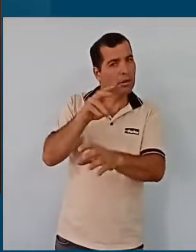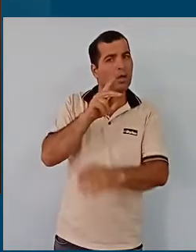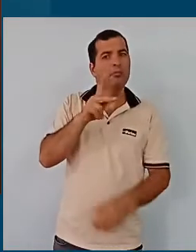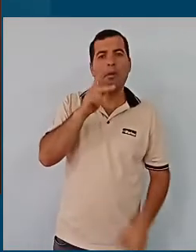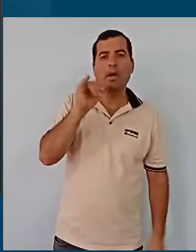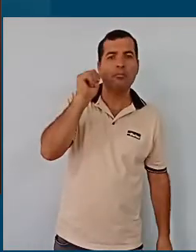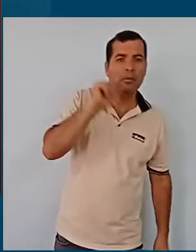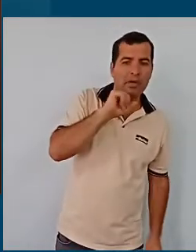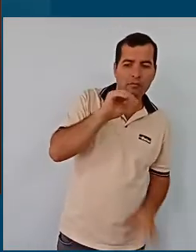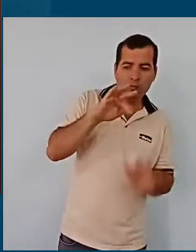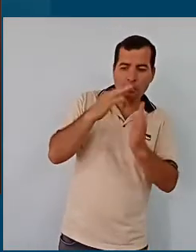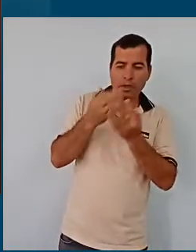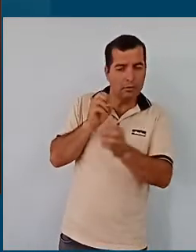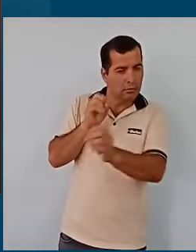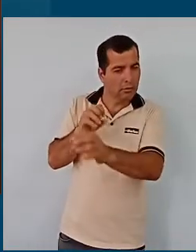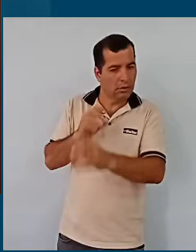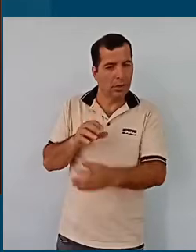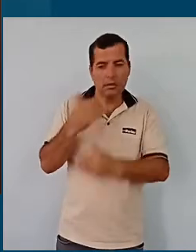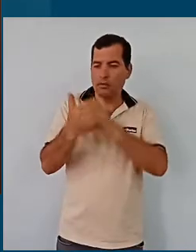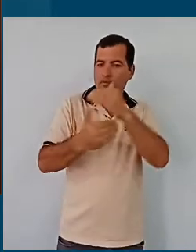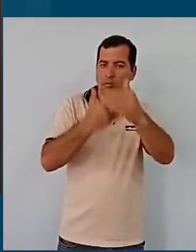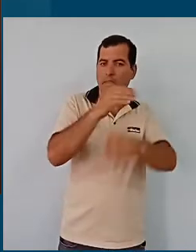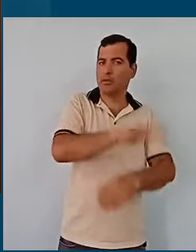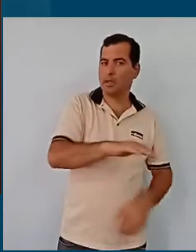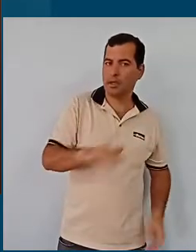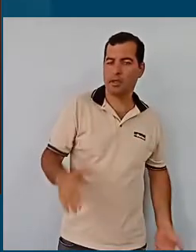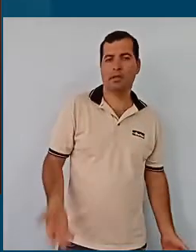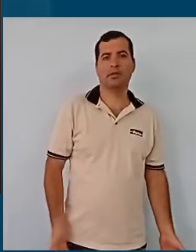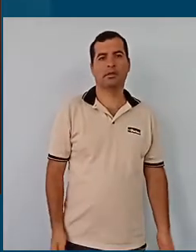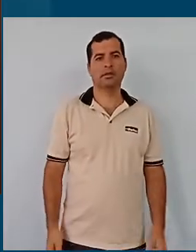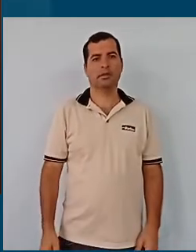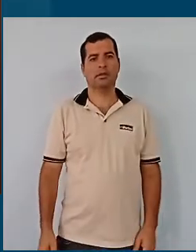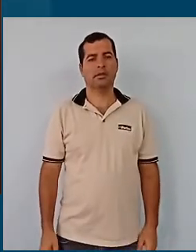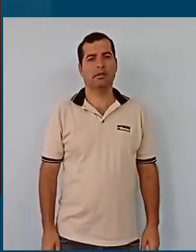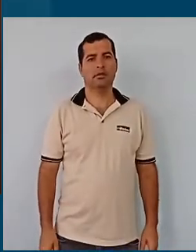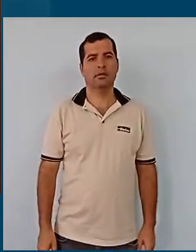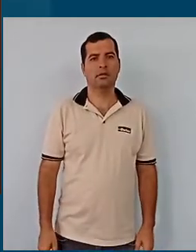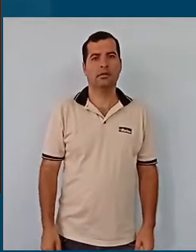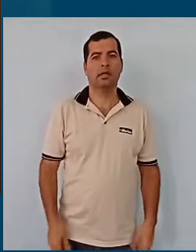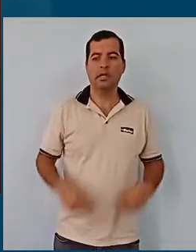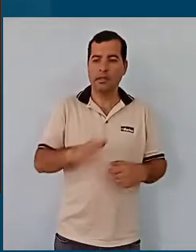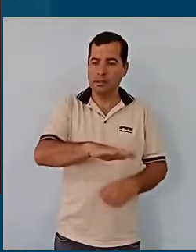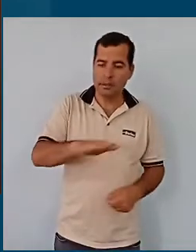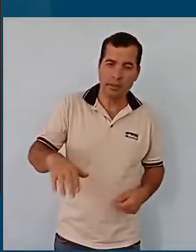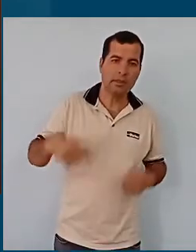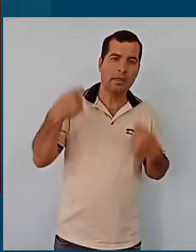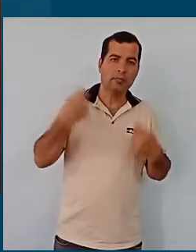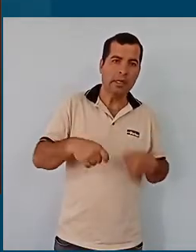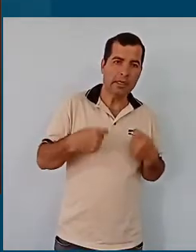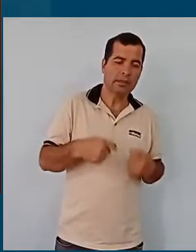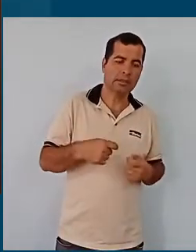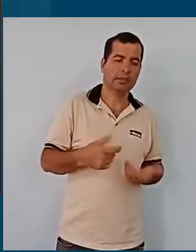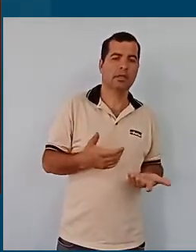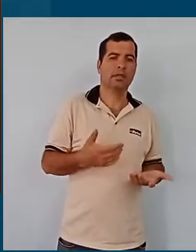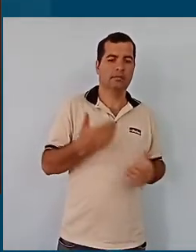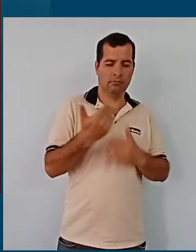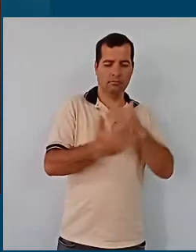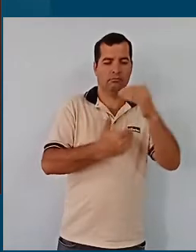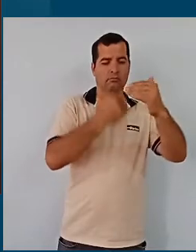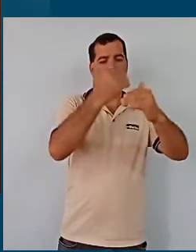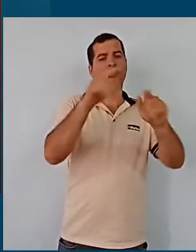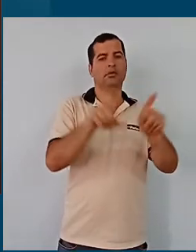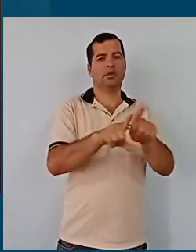o desenvolvimento das crianças, sobre a concepção de que as crianças se formam,